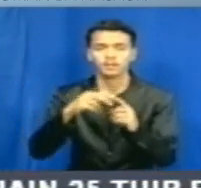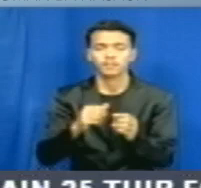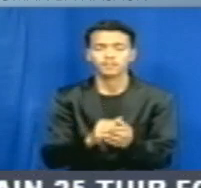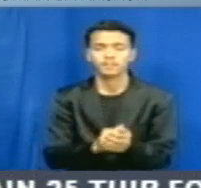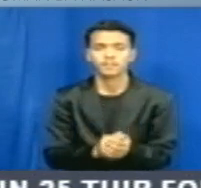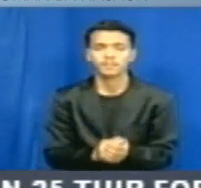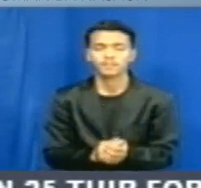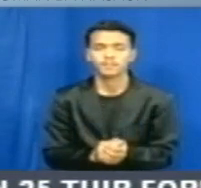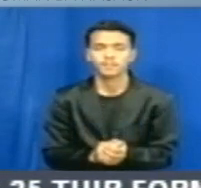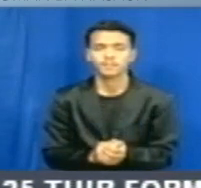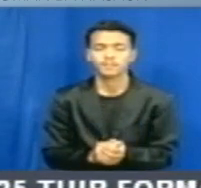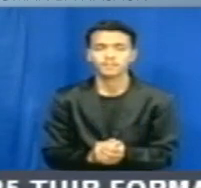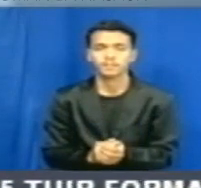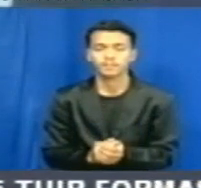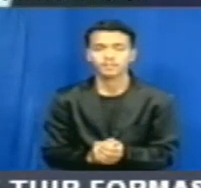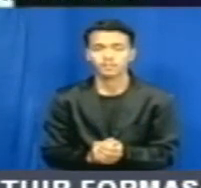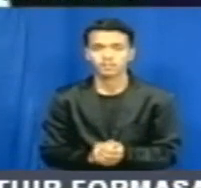Seribu.